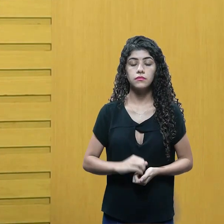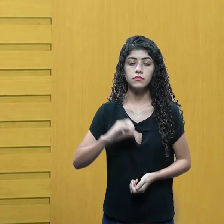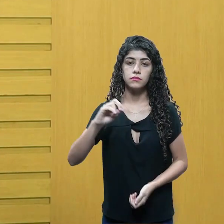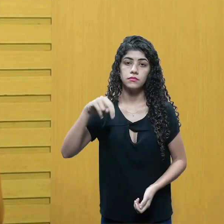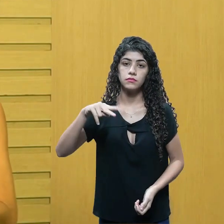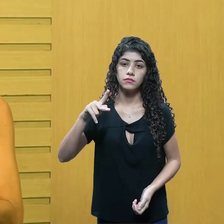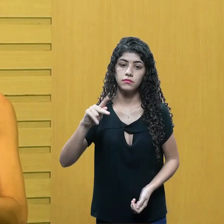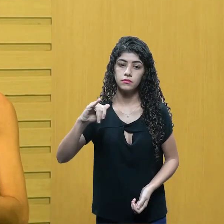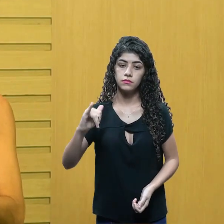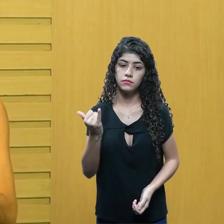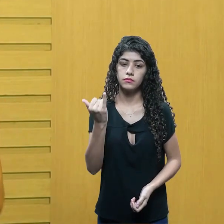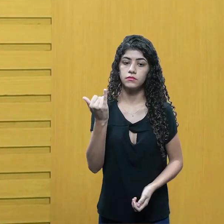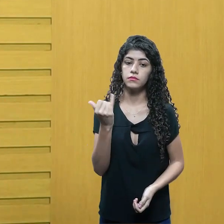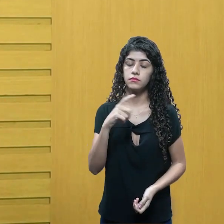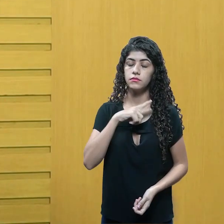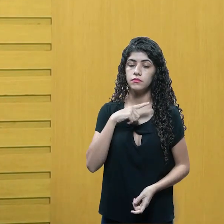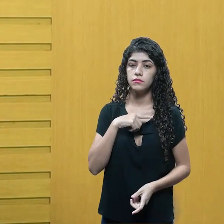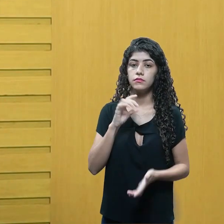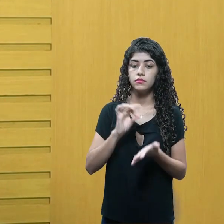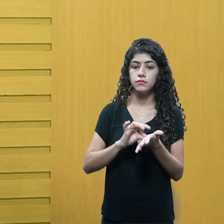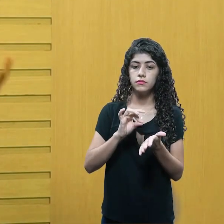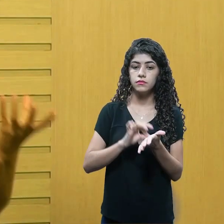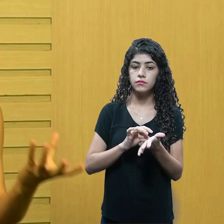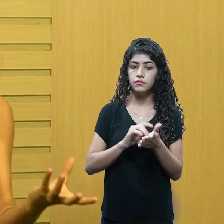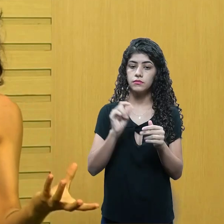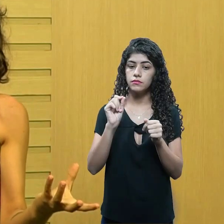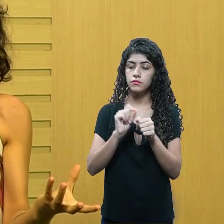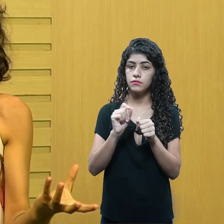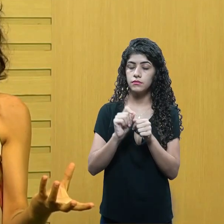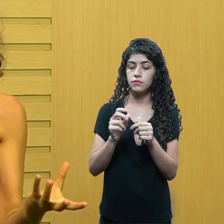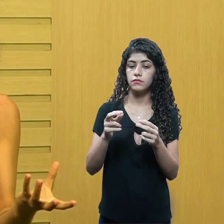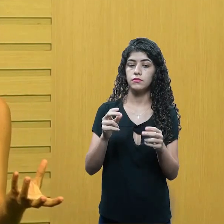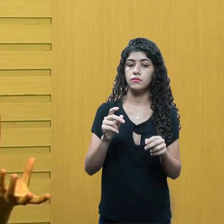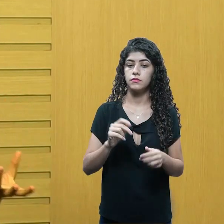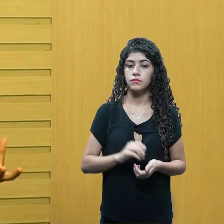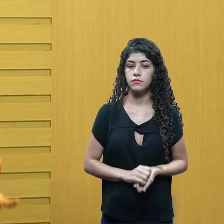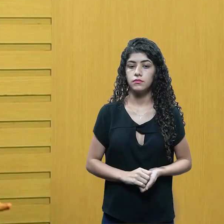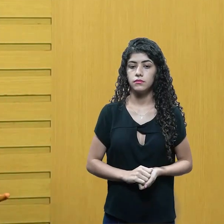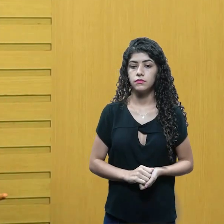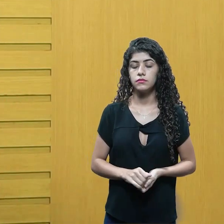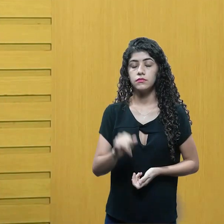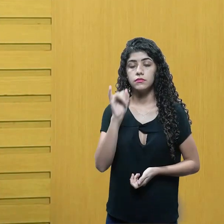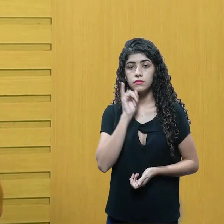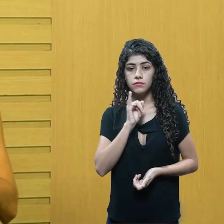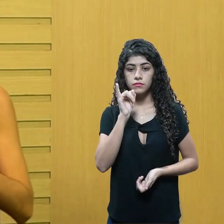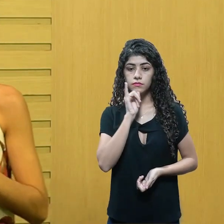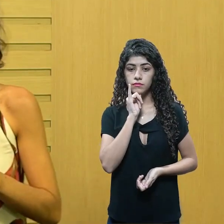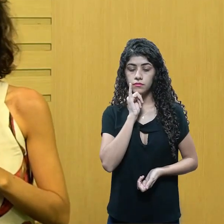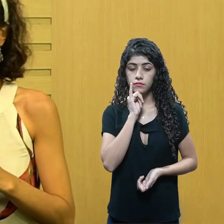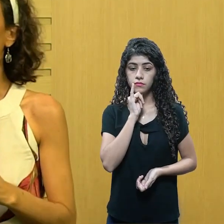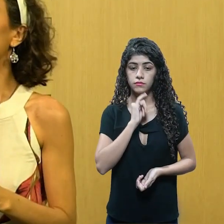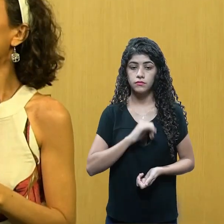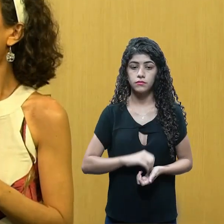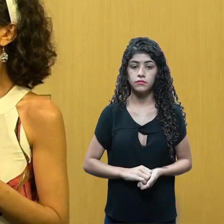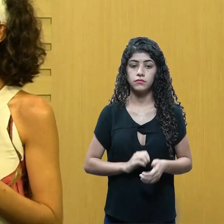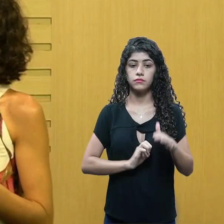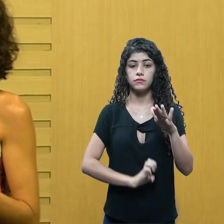seu cartão de CNPJ, se ele corresponde à atividade que está sendo paga. Por